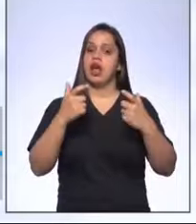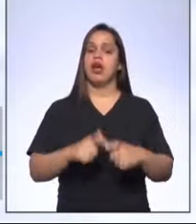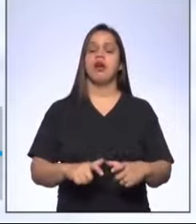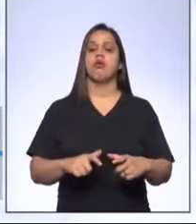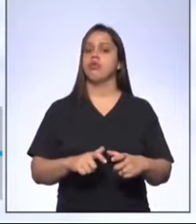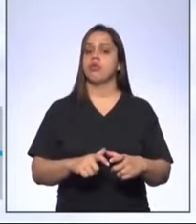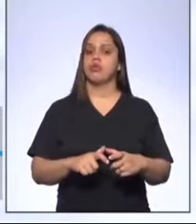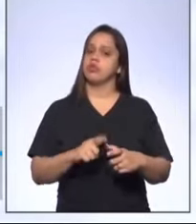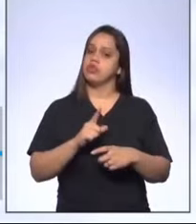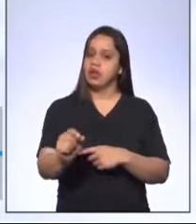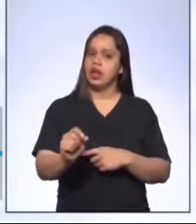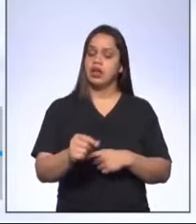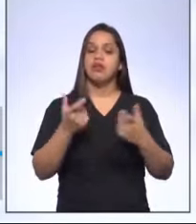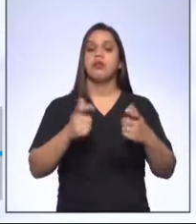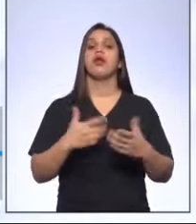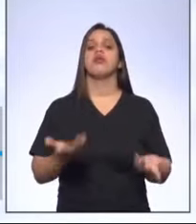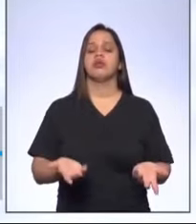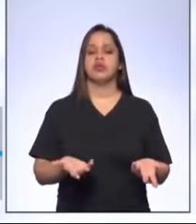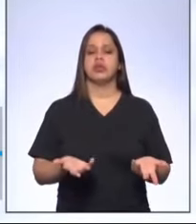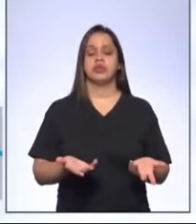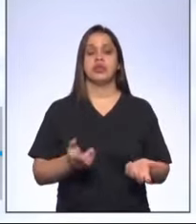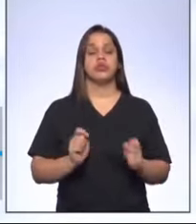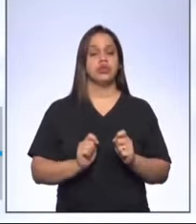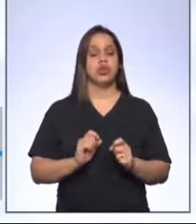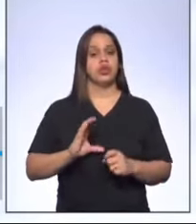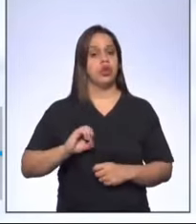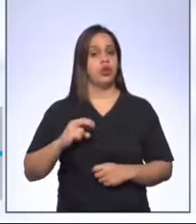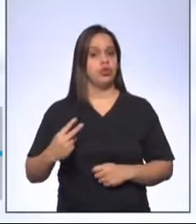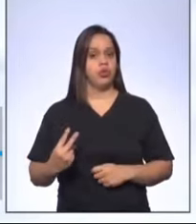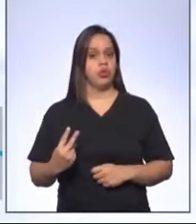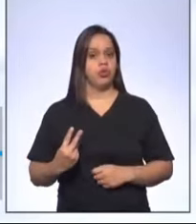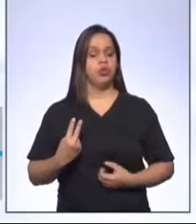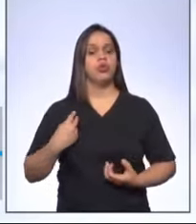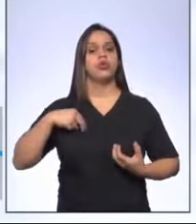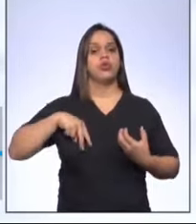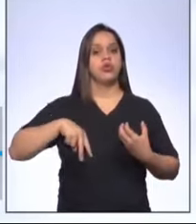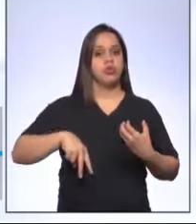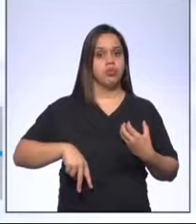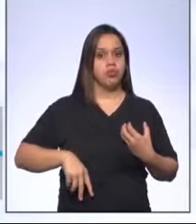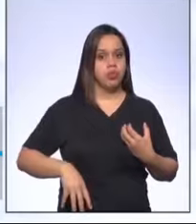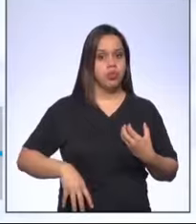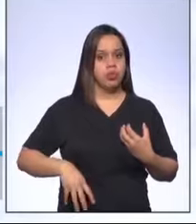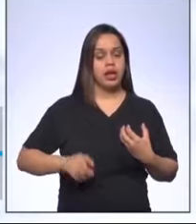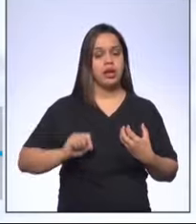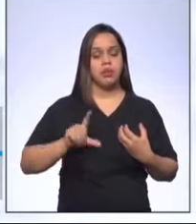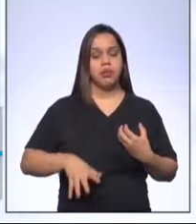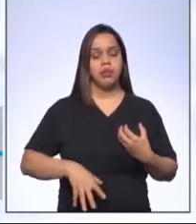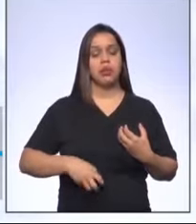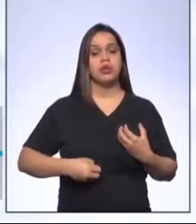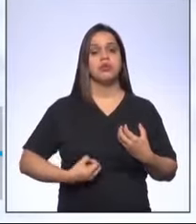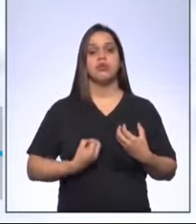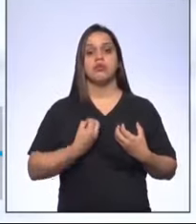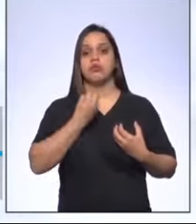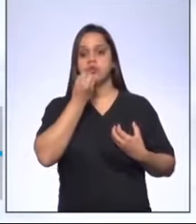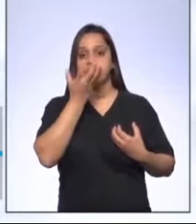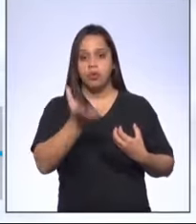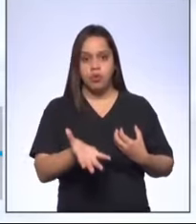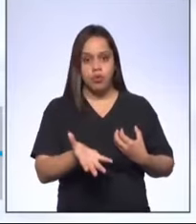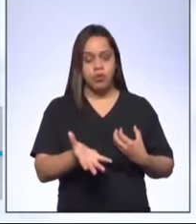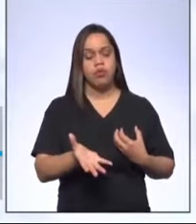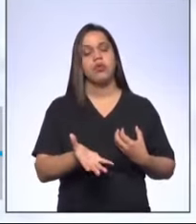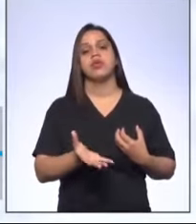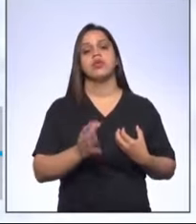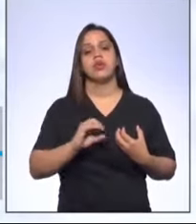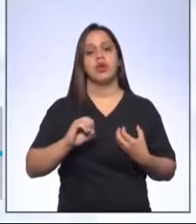que vai tudo isso? O gás carbônico vai para o pulmão para ser expelido, né, para ser jogado para fora, tudo bem?